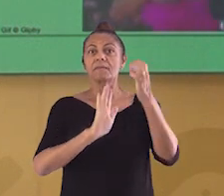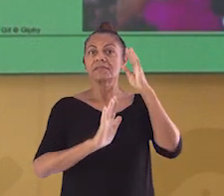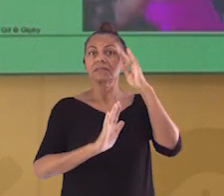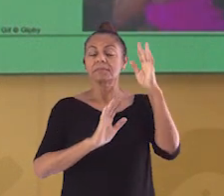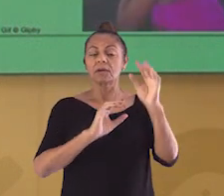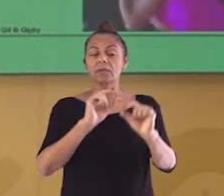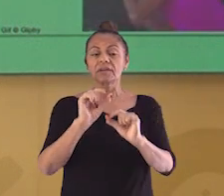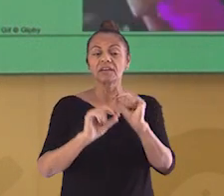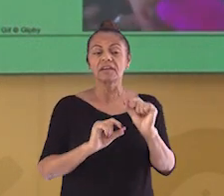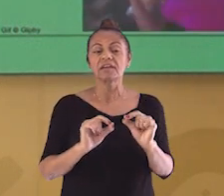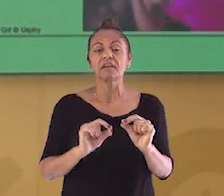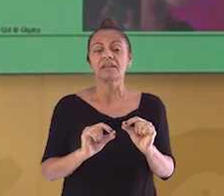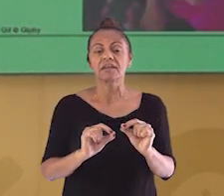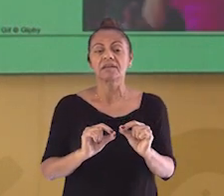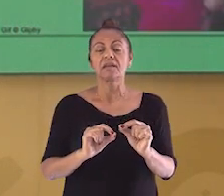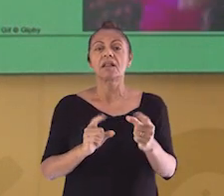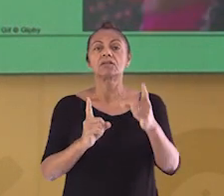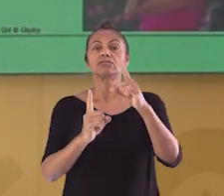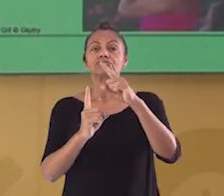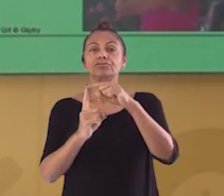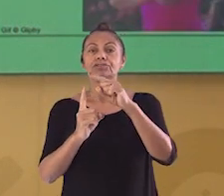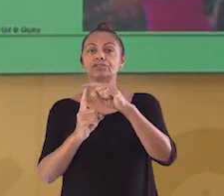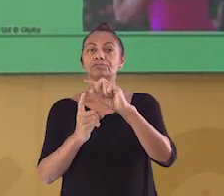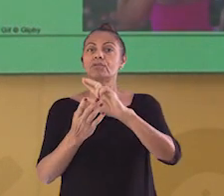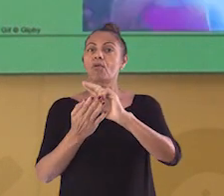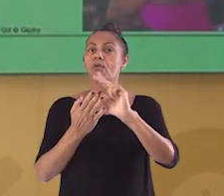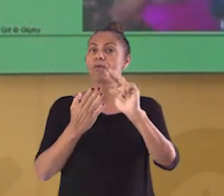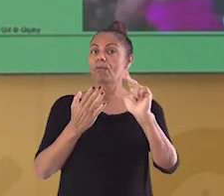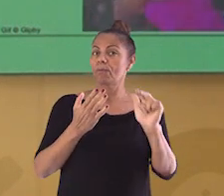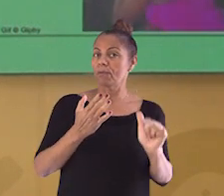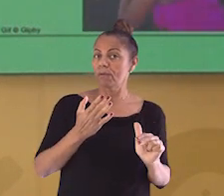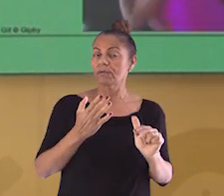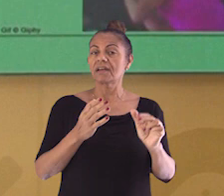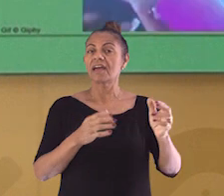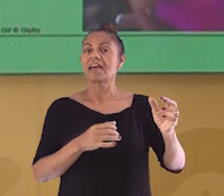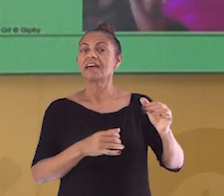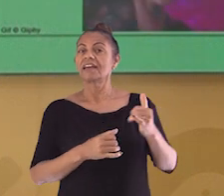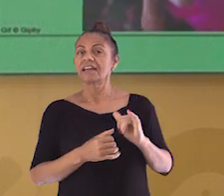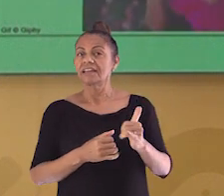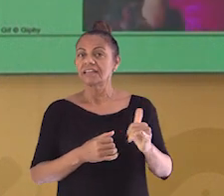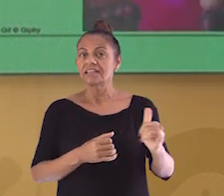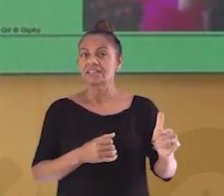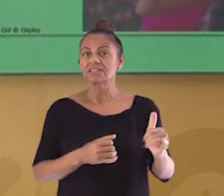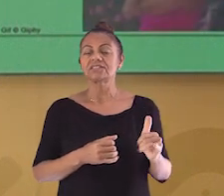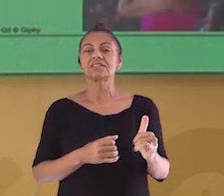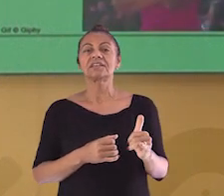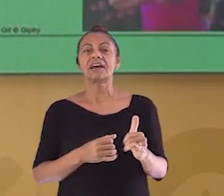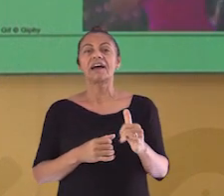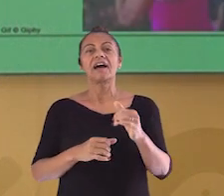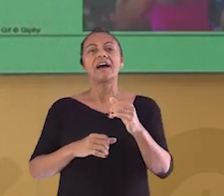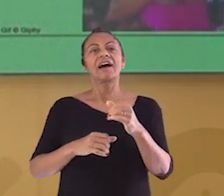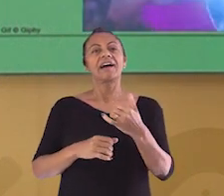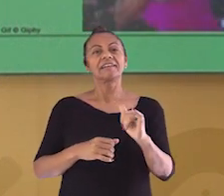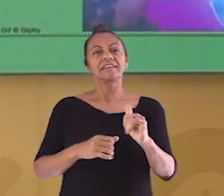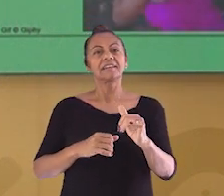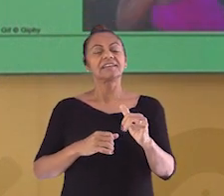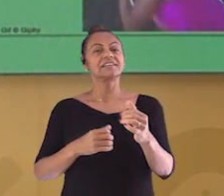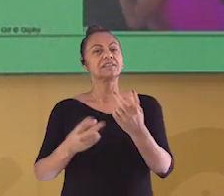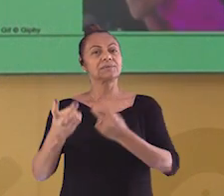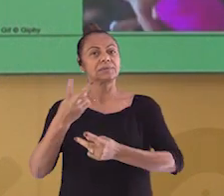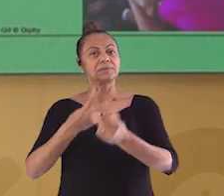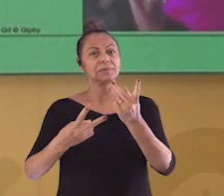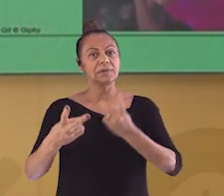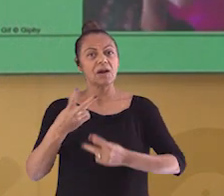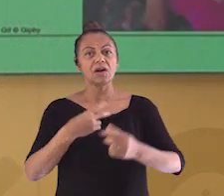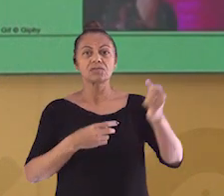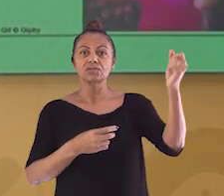marco principal são os outros tipos de energia. Energia eólica, energia solar, o surgimento